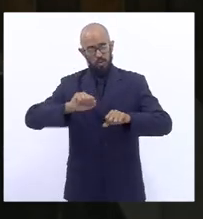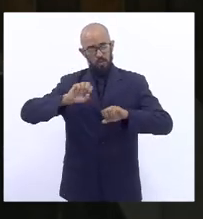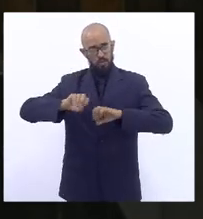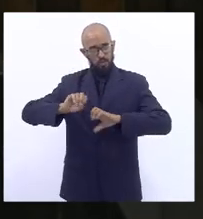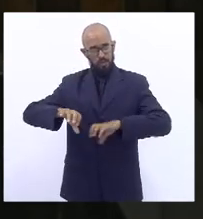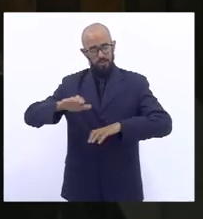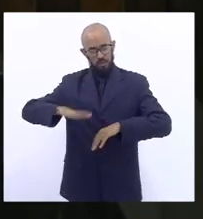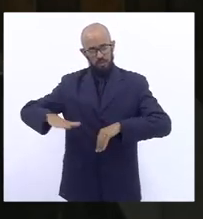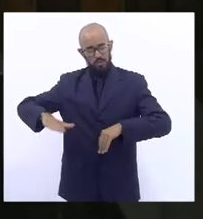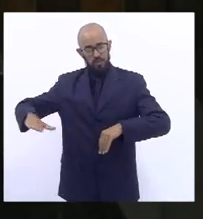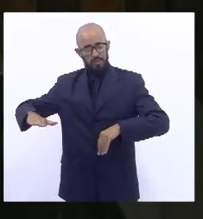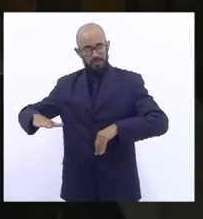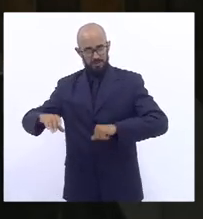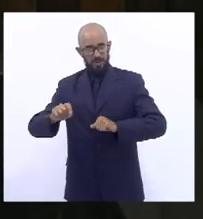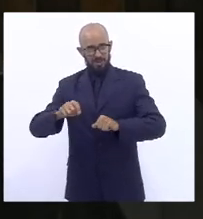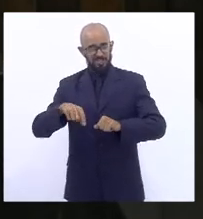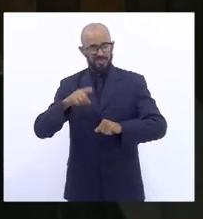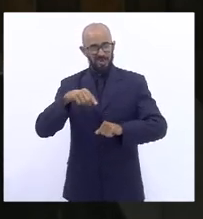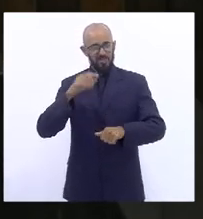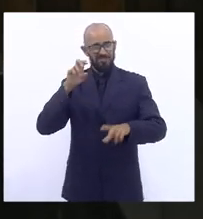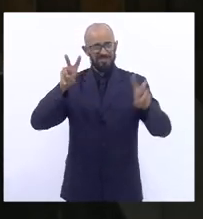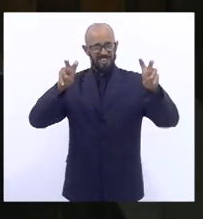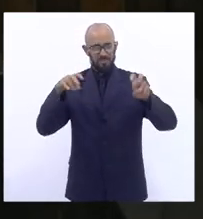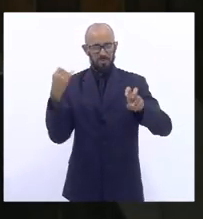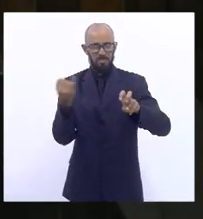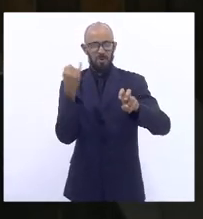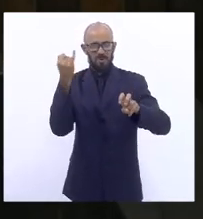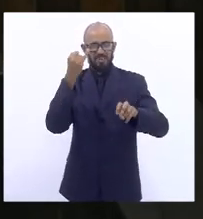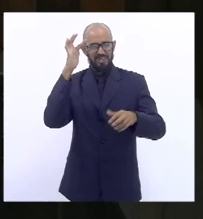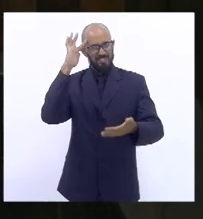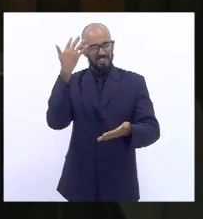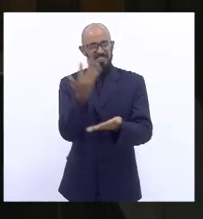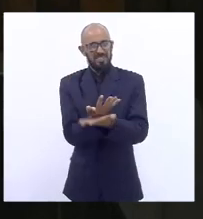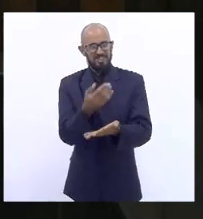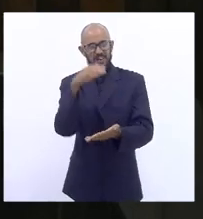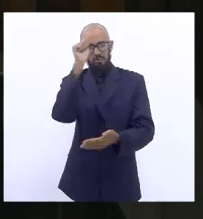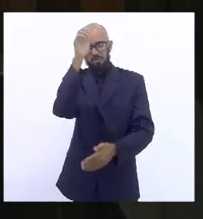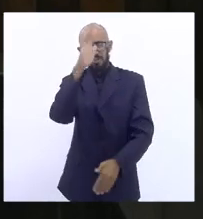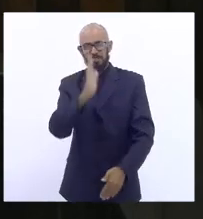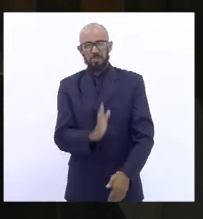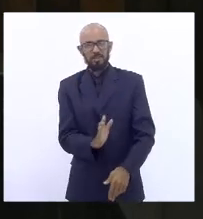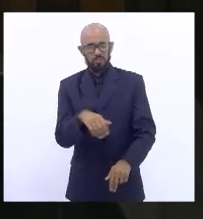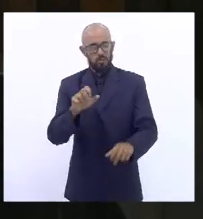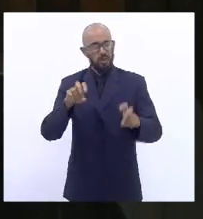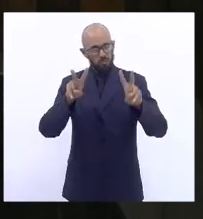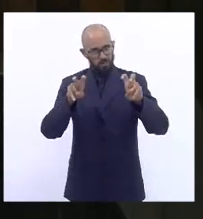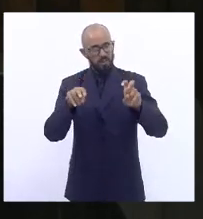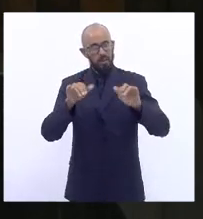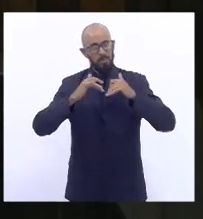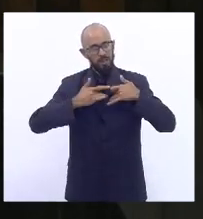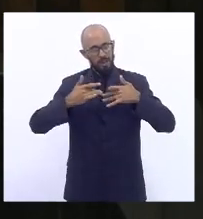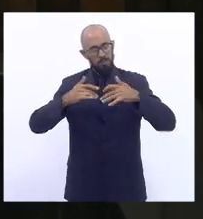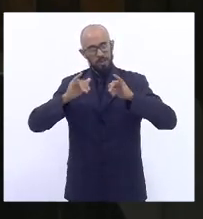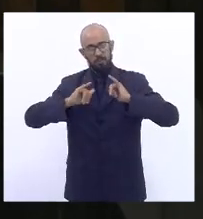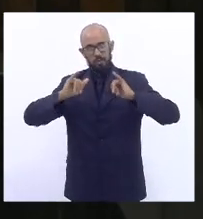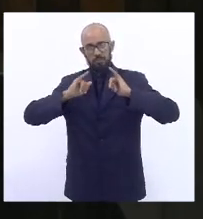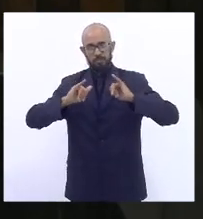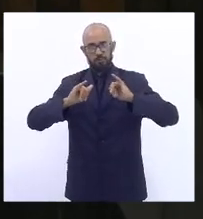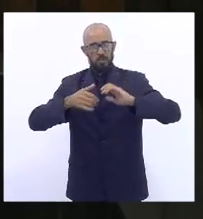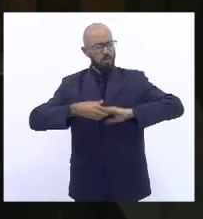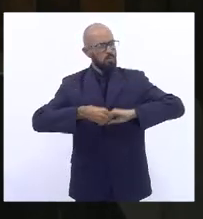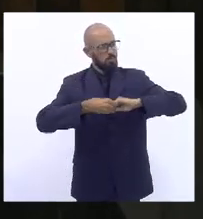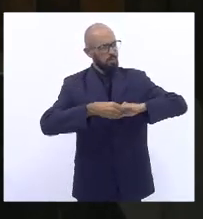esse que é um tema tão decisivo também para o futuro do nosso país e para esse tema que é o tema da campanha da fraternidade. Saudando a toda essa mesa, quero